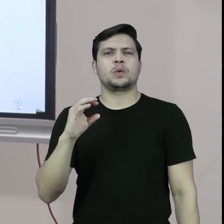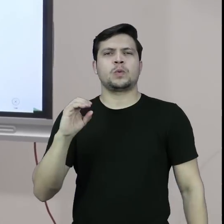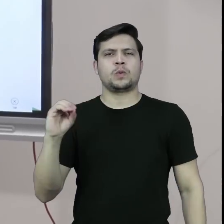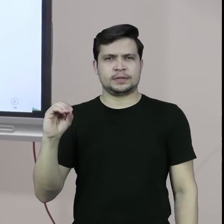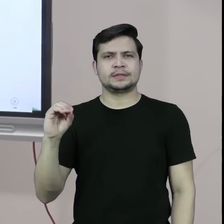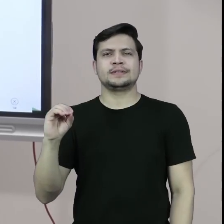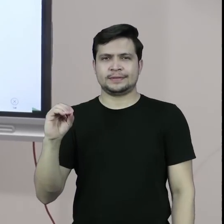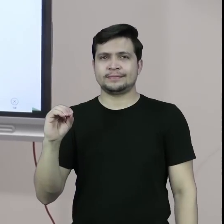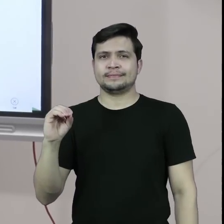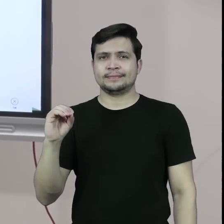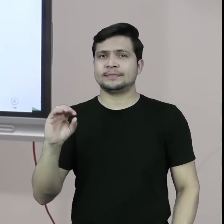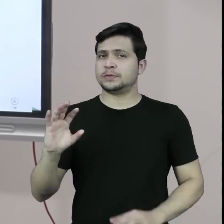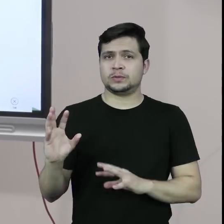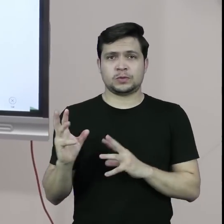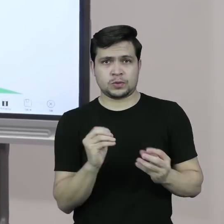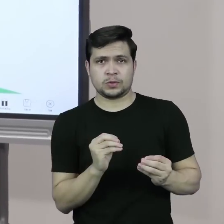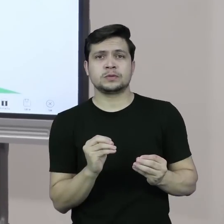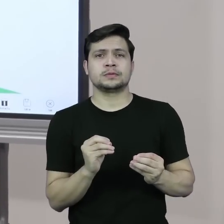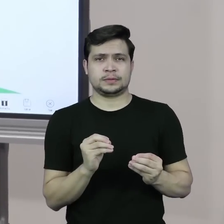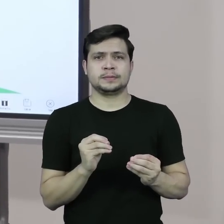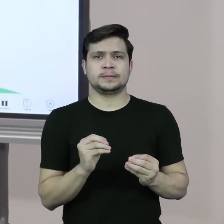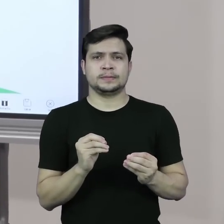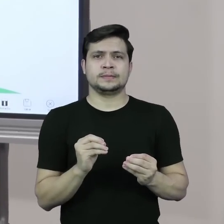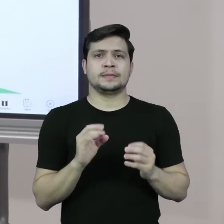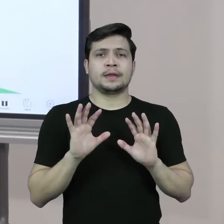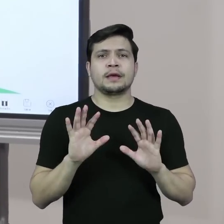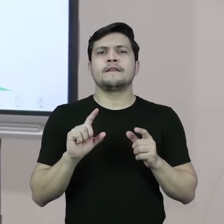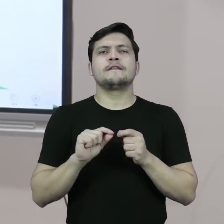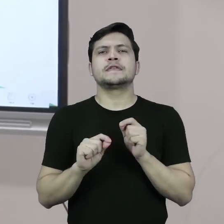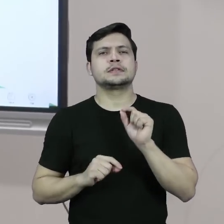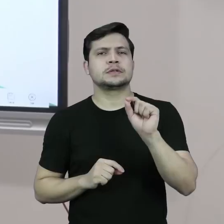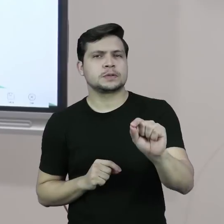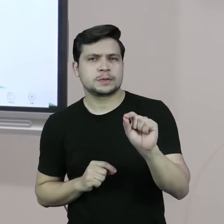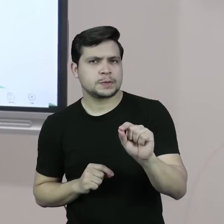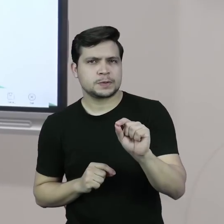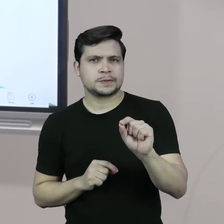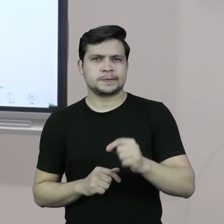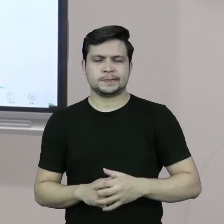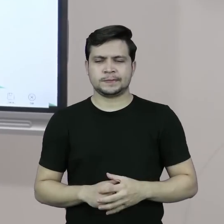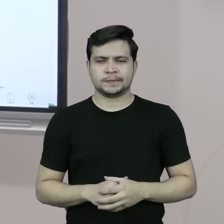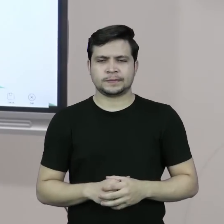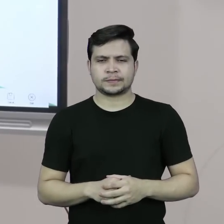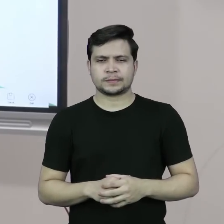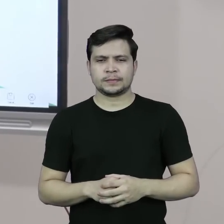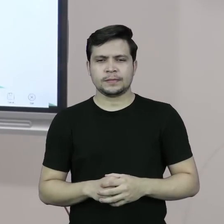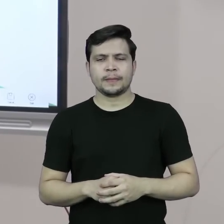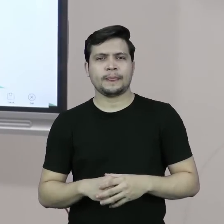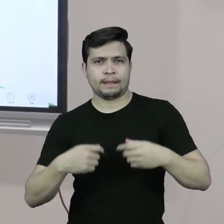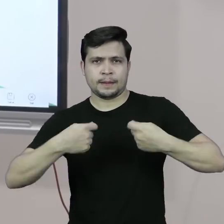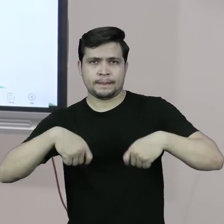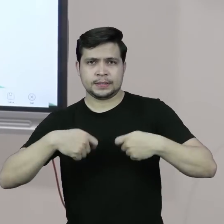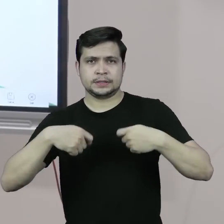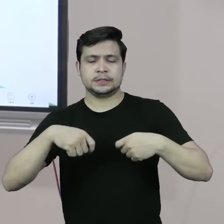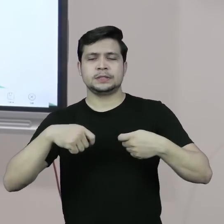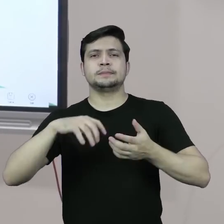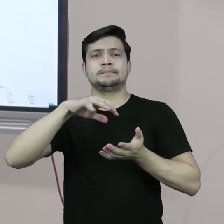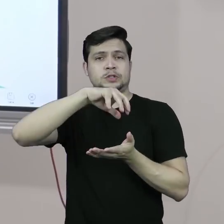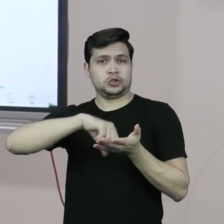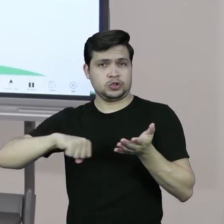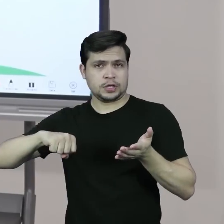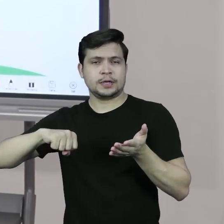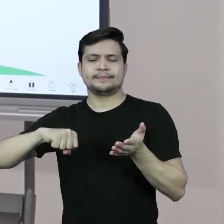aqui? Da mesma forma, a gente não vai fazer a soma para dividir, a gente não vai de fato calcular a média. Como nós temos